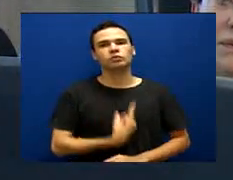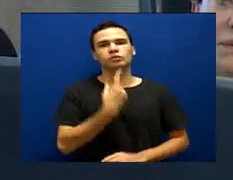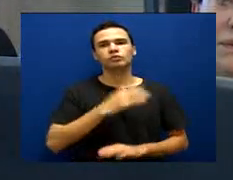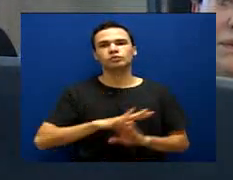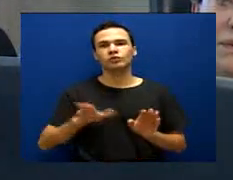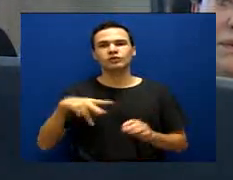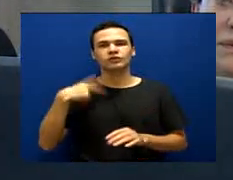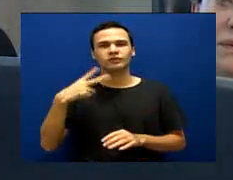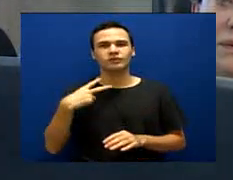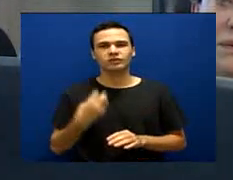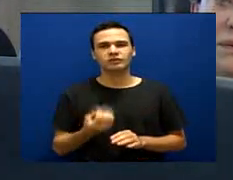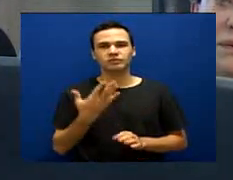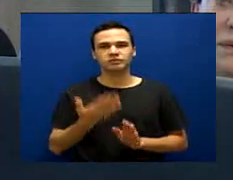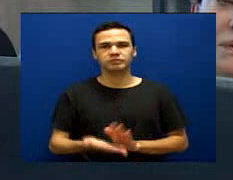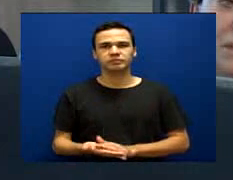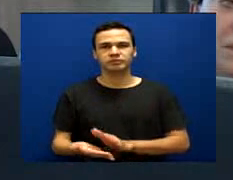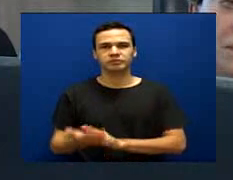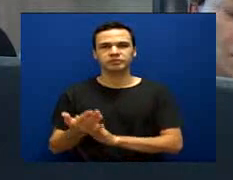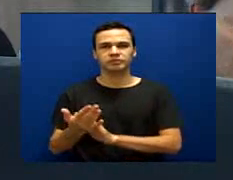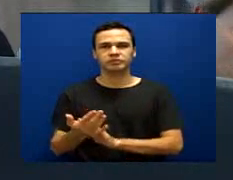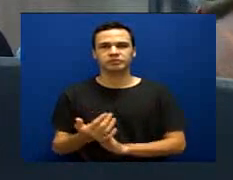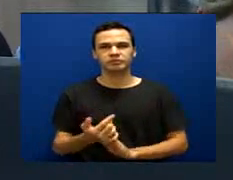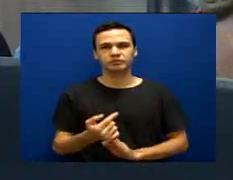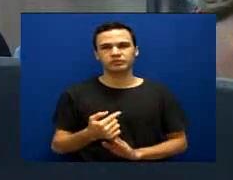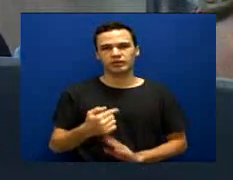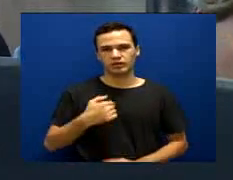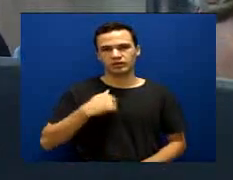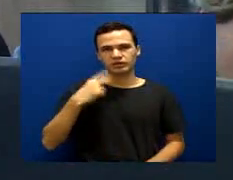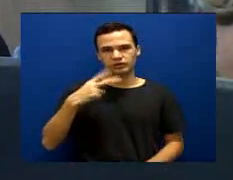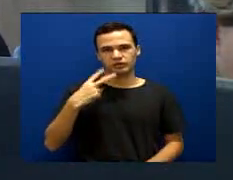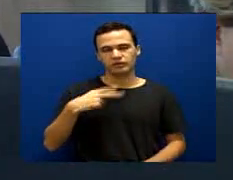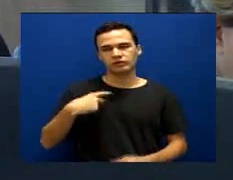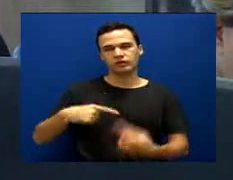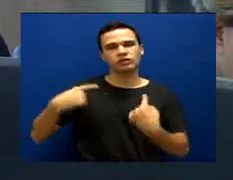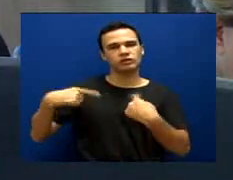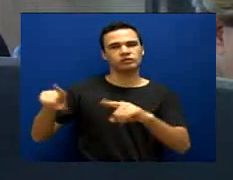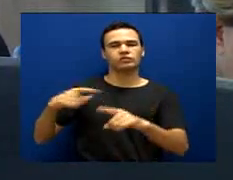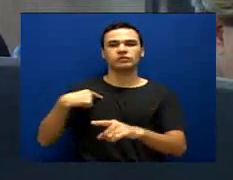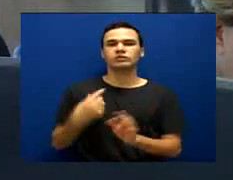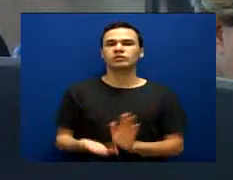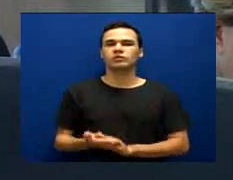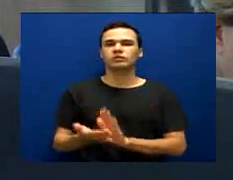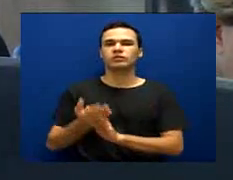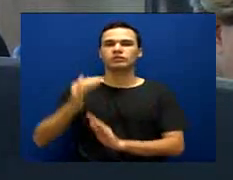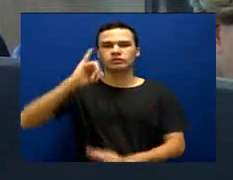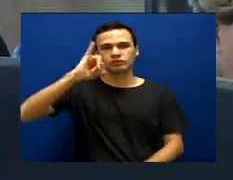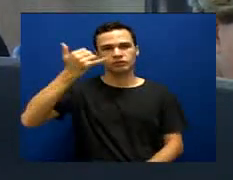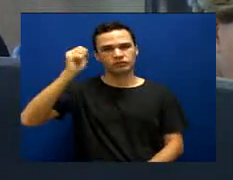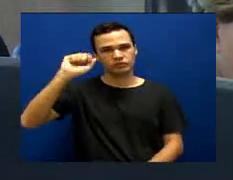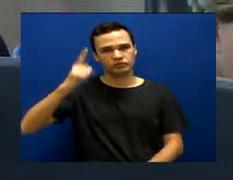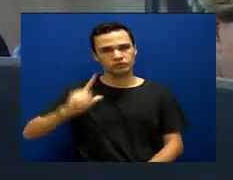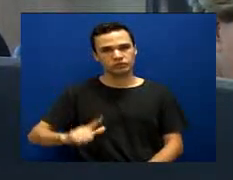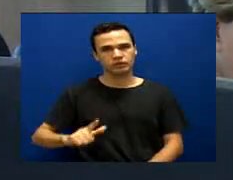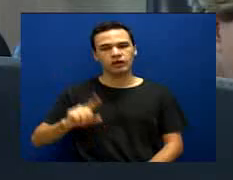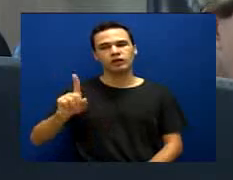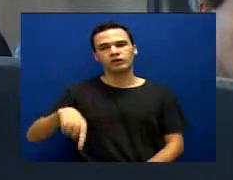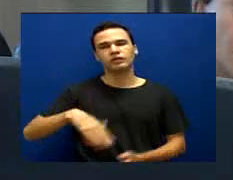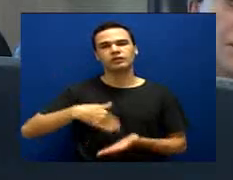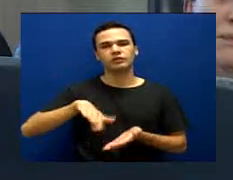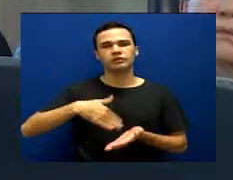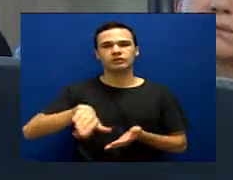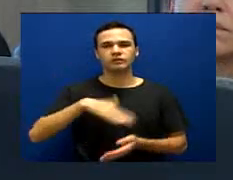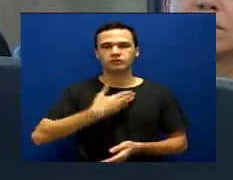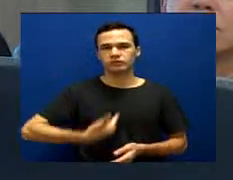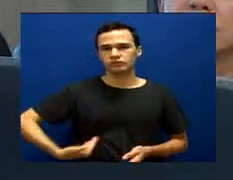que fez uma homenagem aqui na casa, eu sou vereador de oposição, fiz uma homenagem ao Gessé, que é um secretário do governo, que é